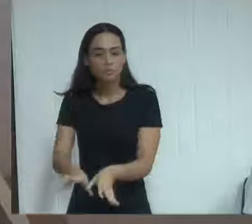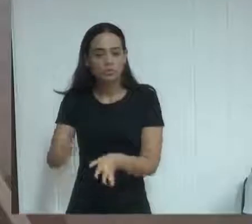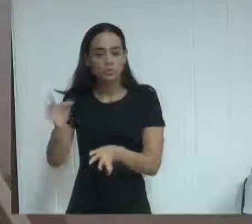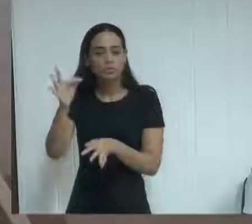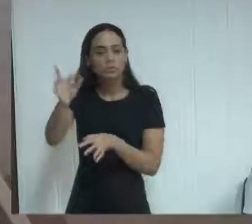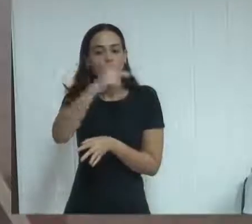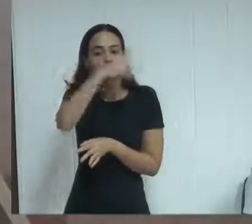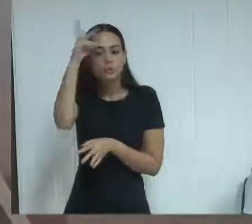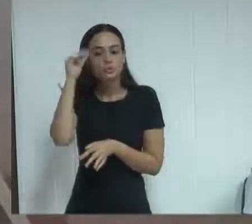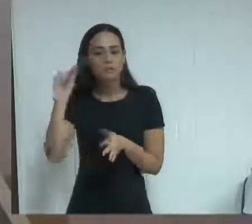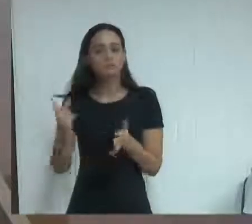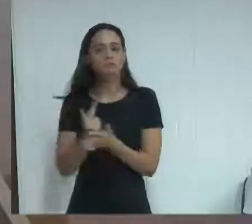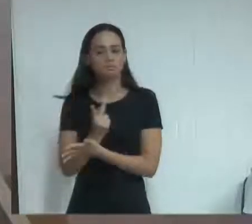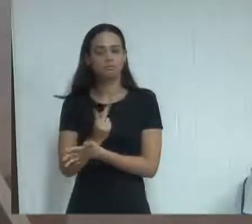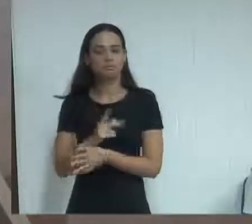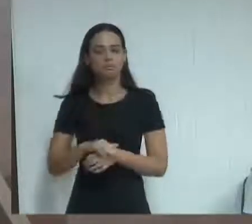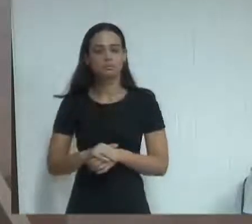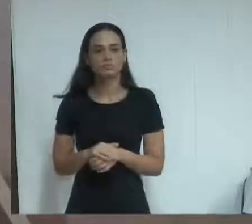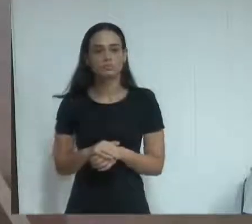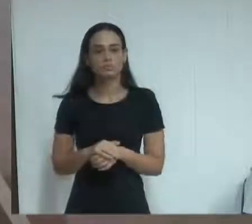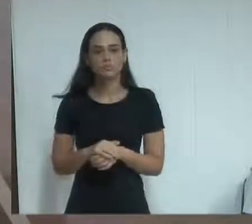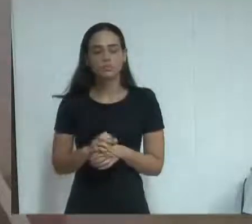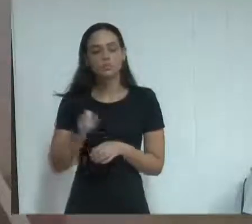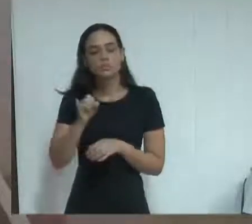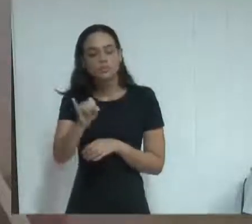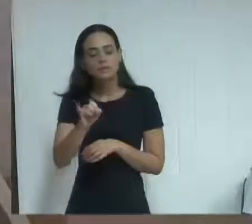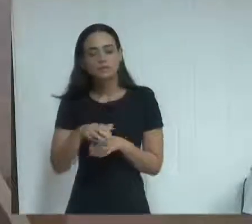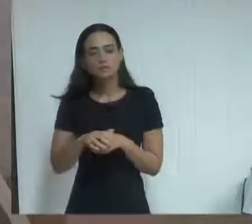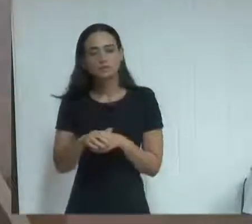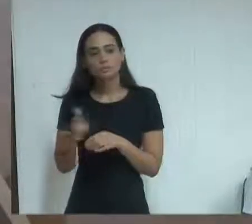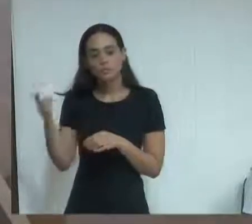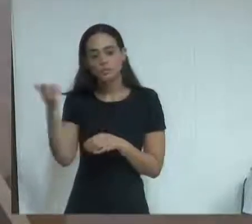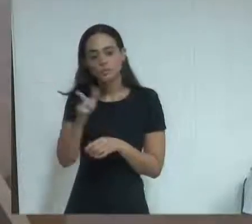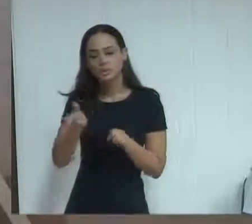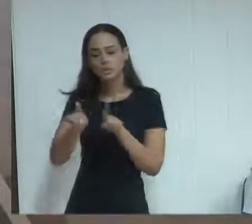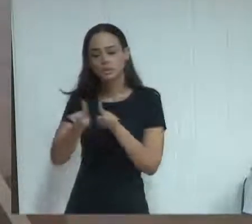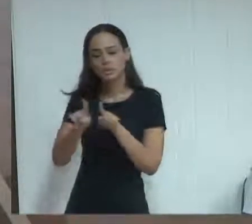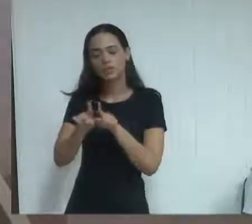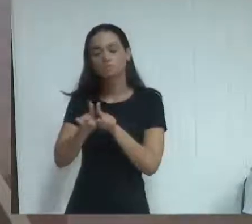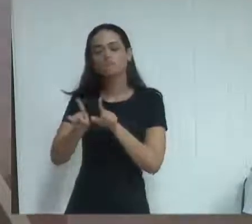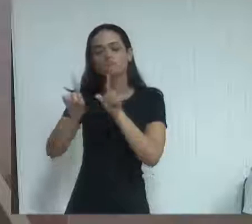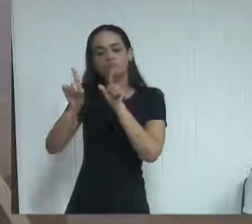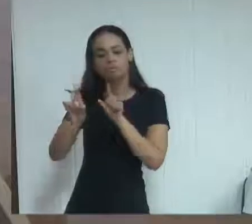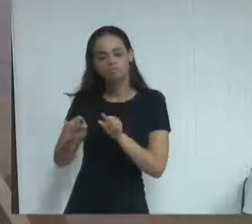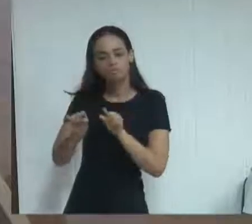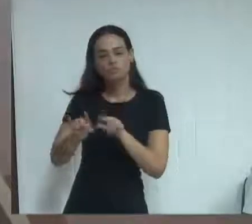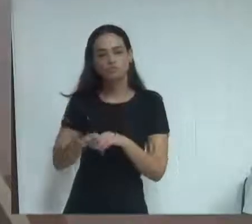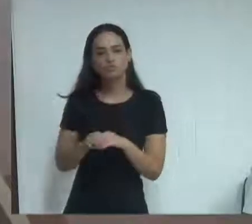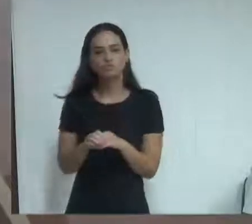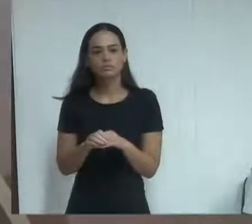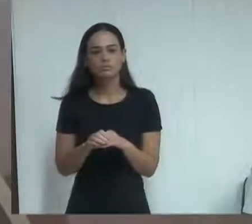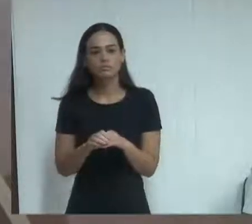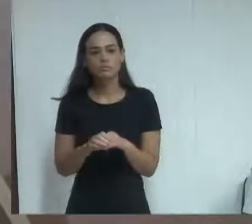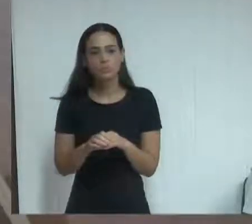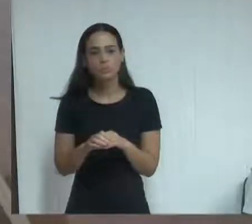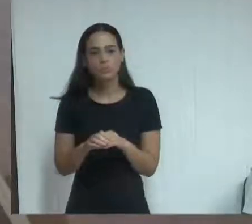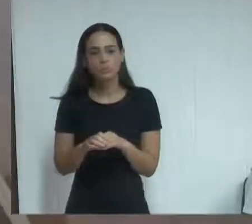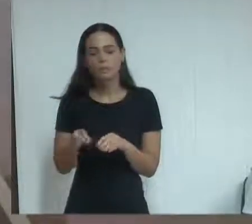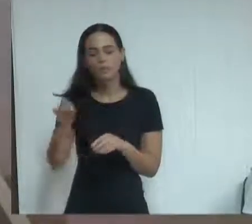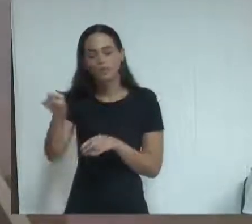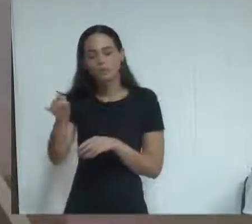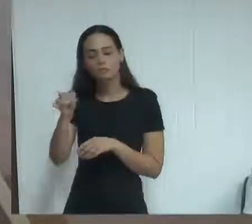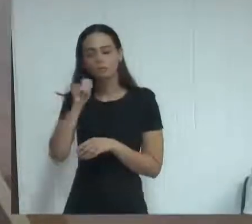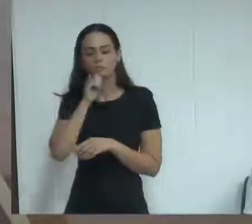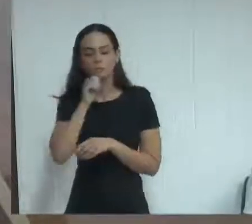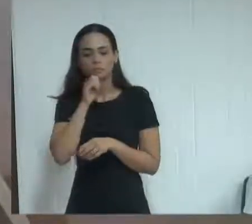prefeito. Então, se ele conseguir amenizar, diminuir, e inclusive outro dia, vereador, me permita, citou um exemplo, nós temos que